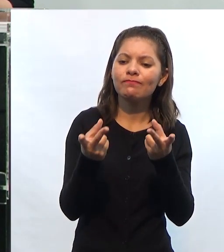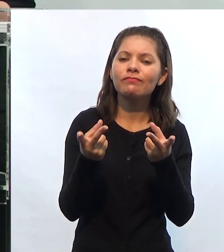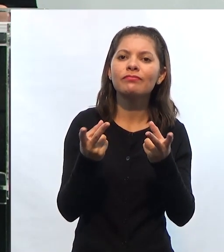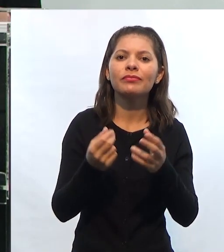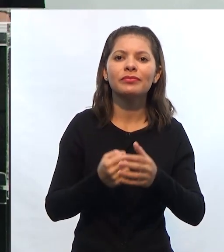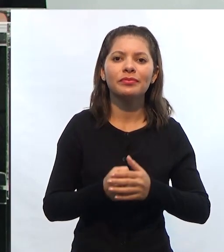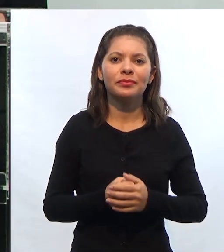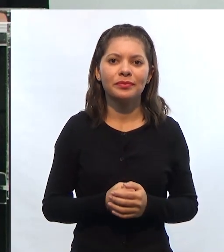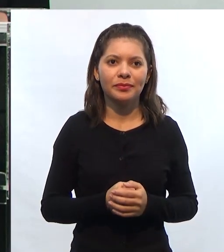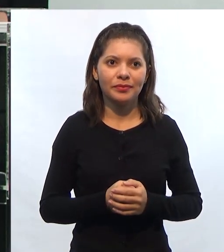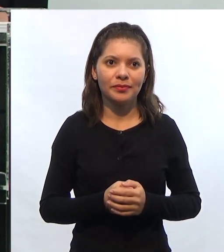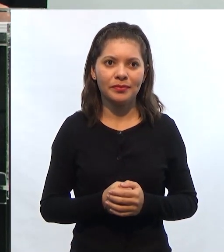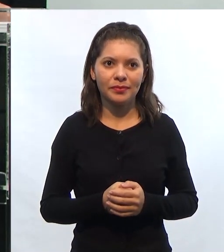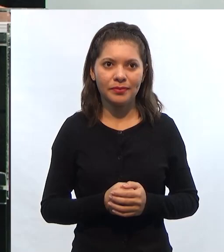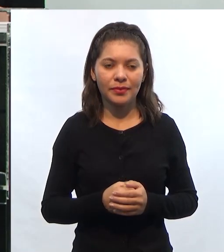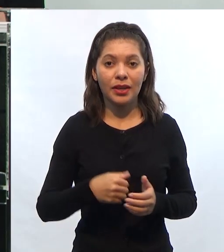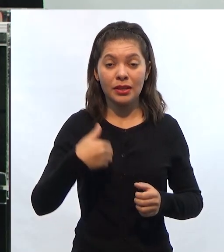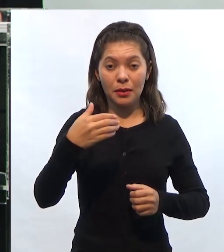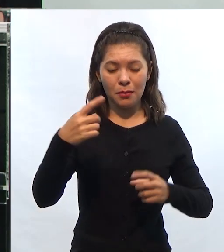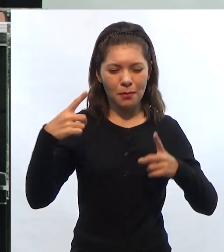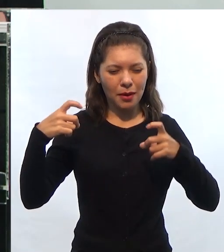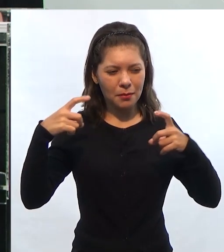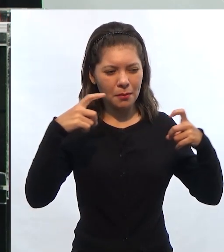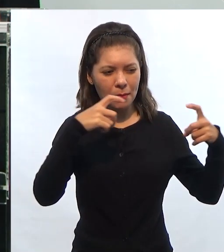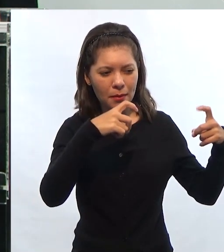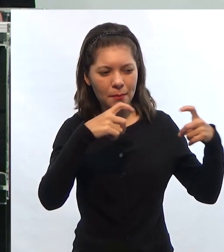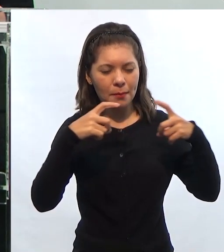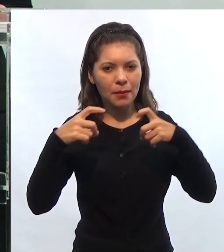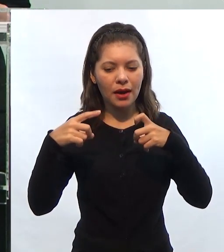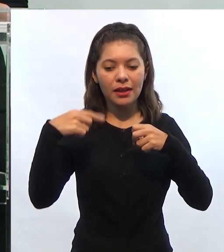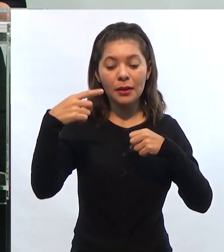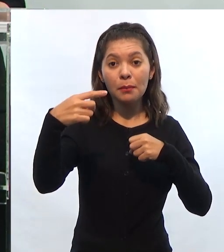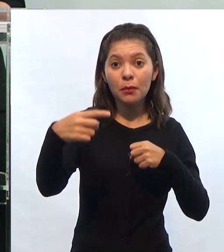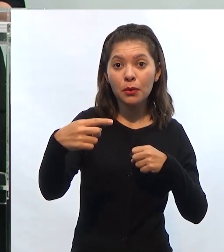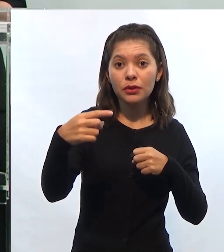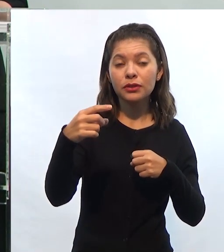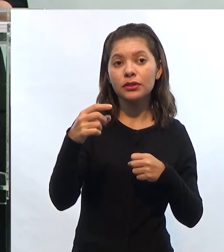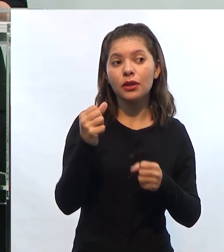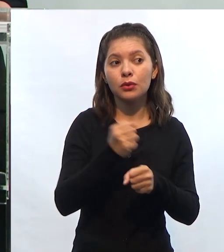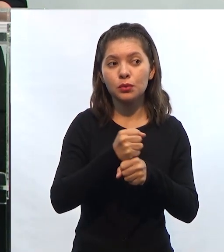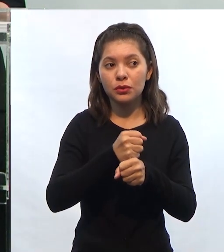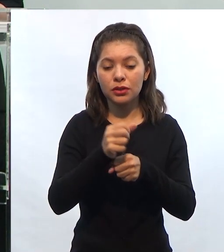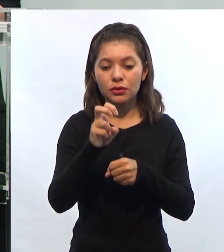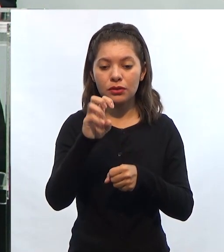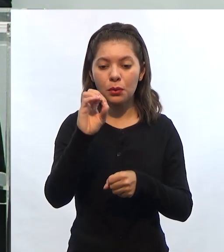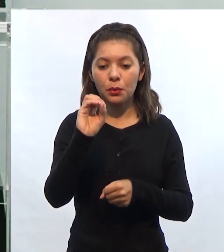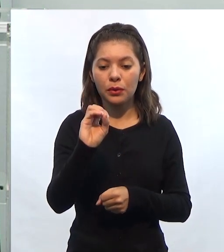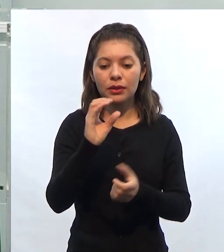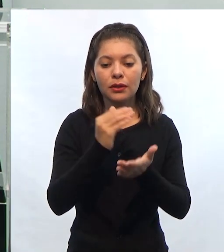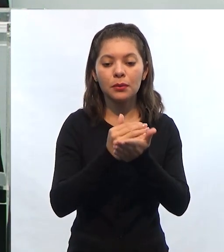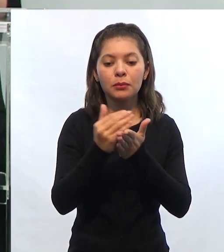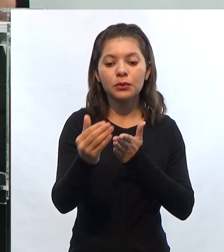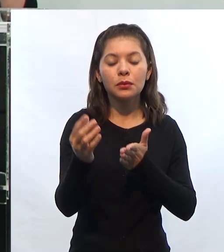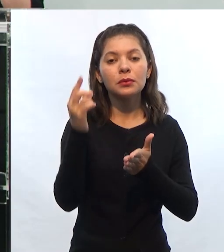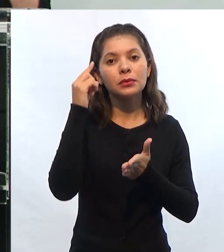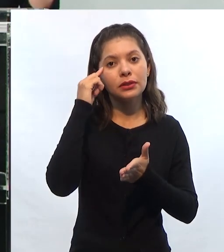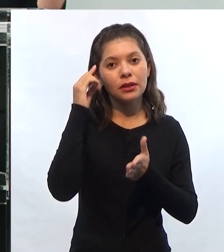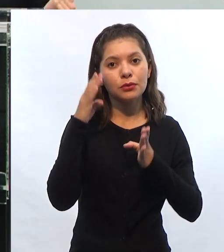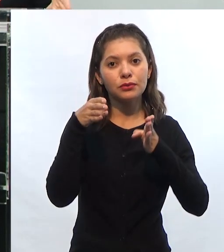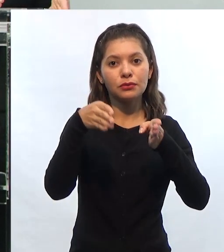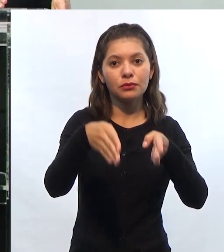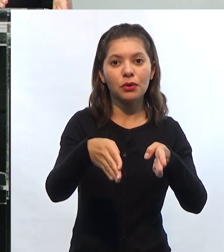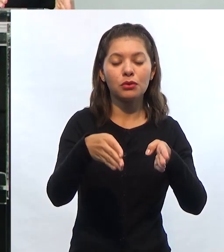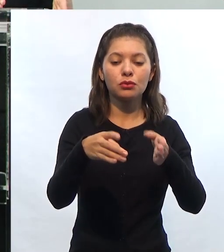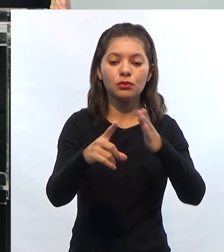E aí, aí veio a guerra, né? E a partir dos anos 50, no pós-guerra, é que se começou a pensar no foco